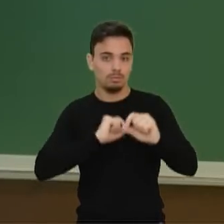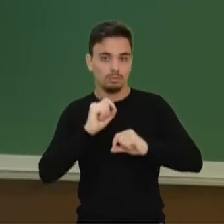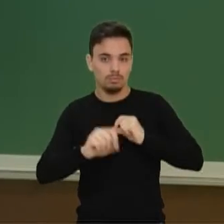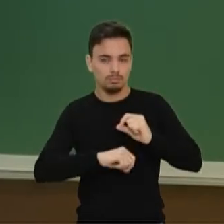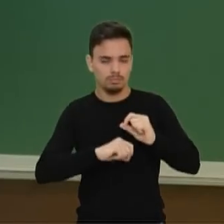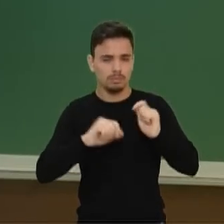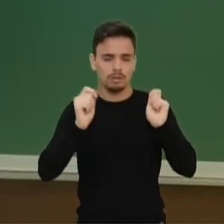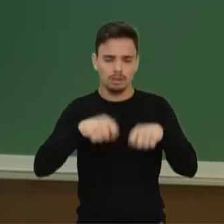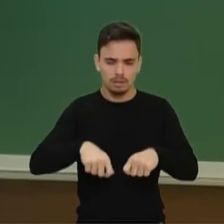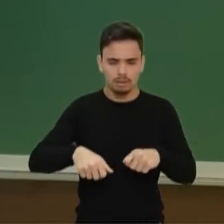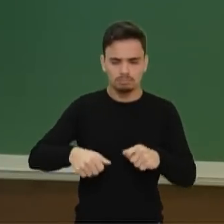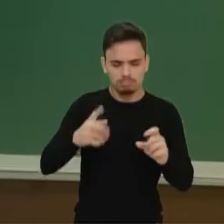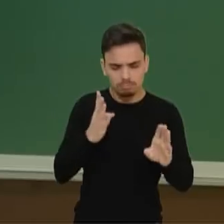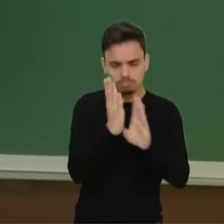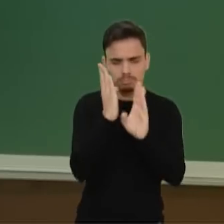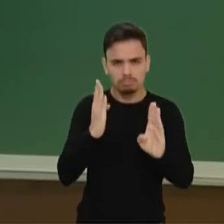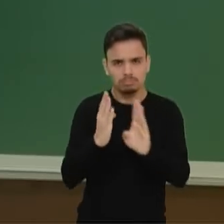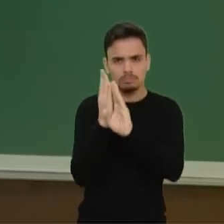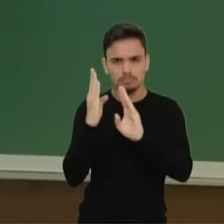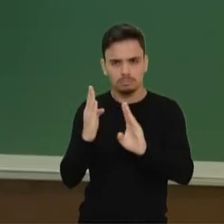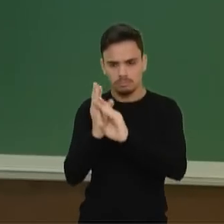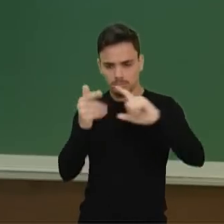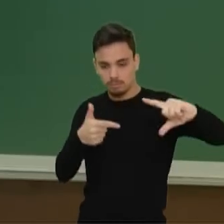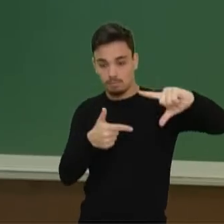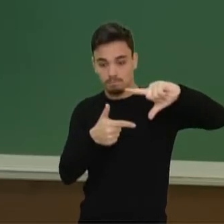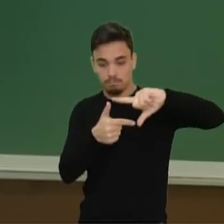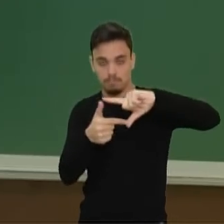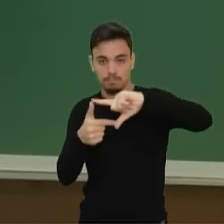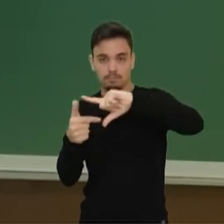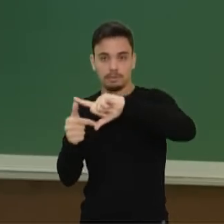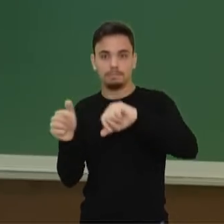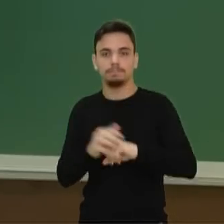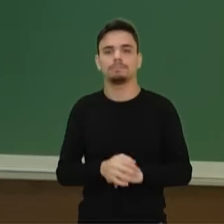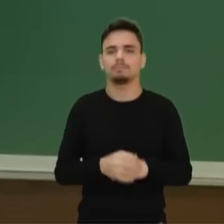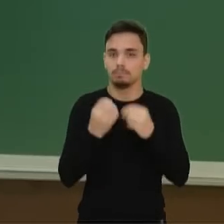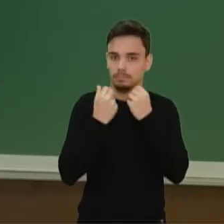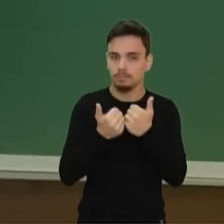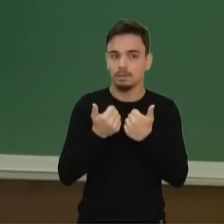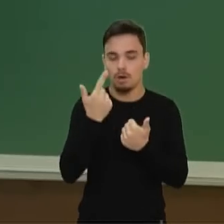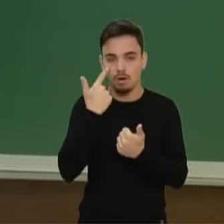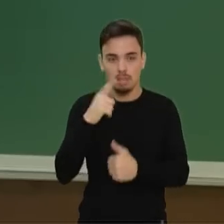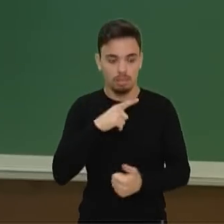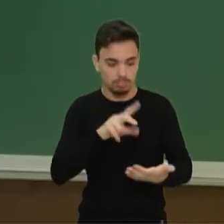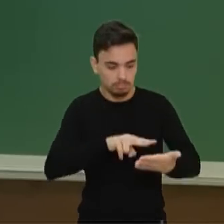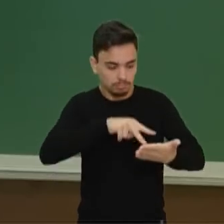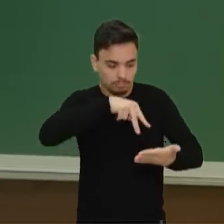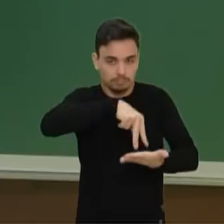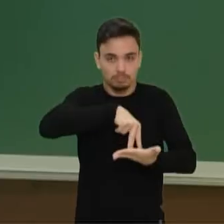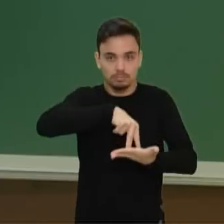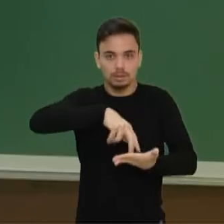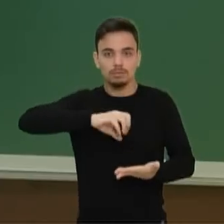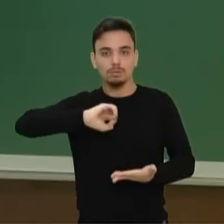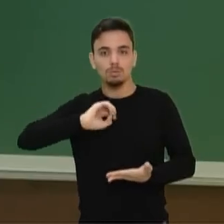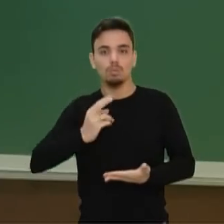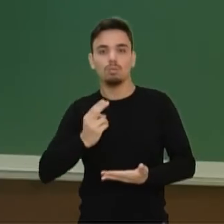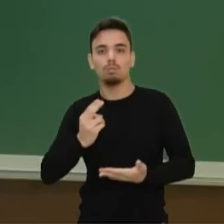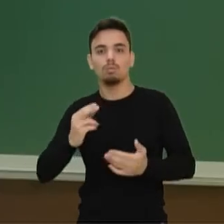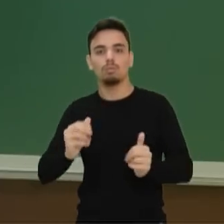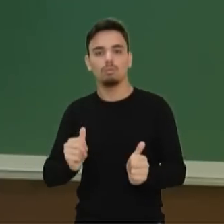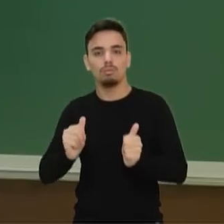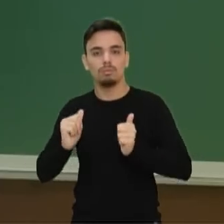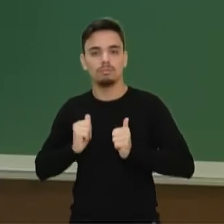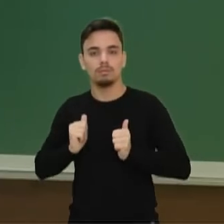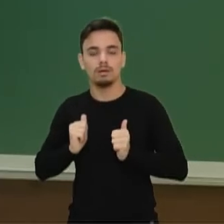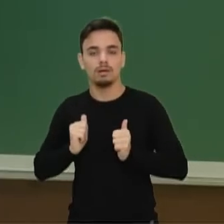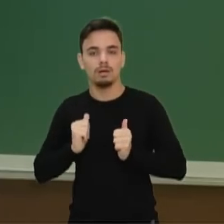a habilidade de encontrar ali nas tirinhas lá. Muito bem, eles estão na voz ativa ou na voz passiva? Os